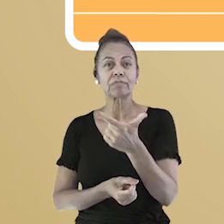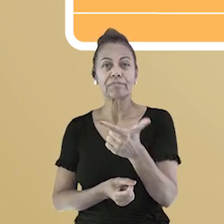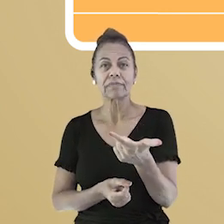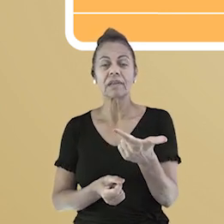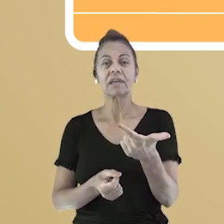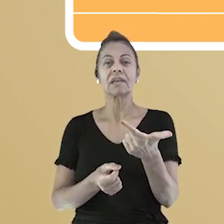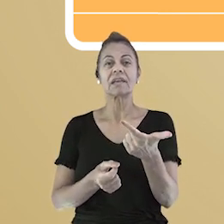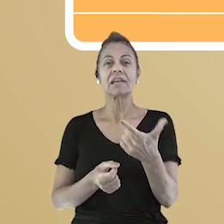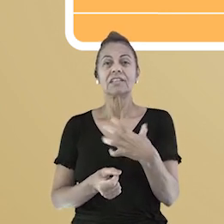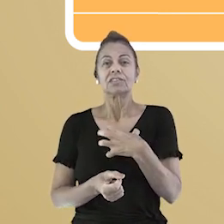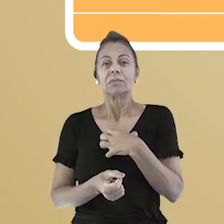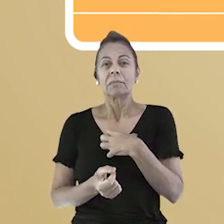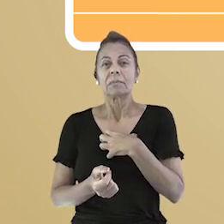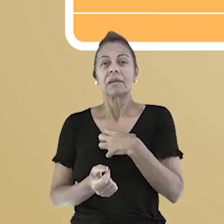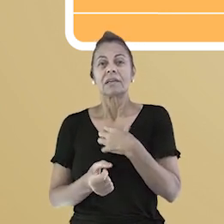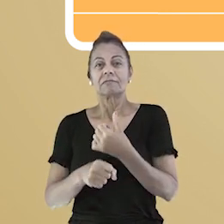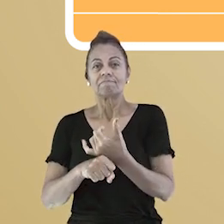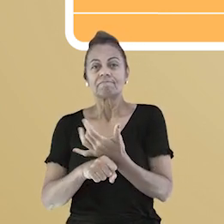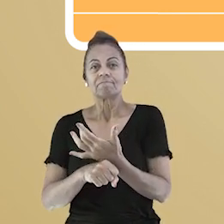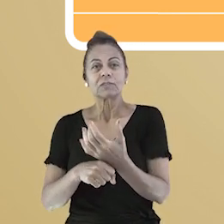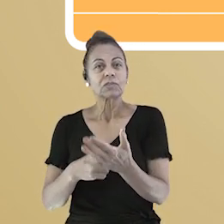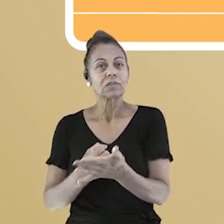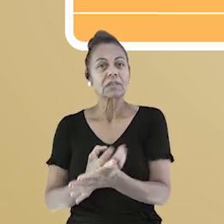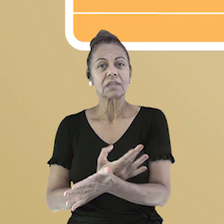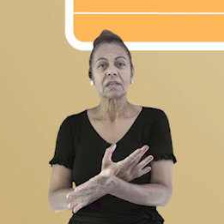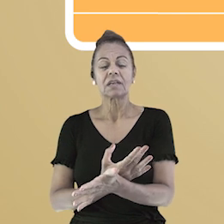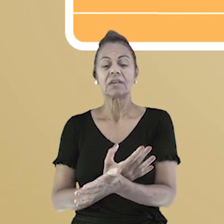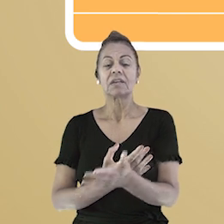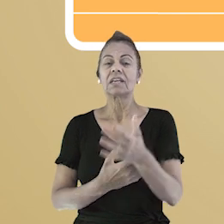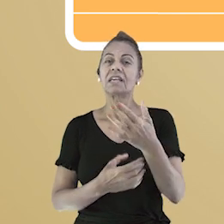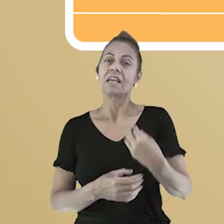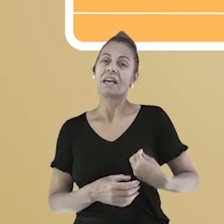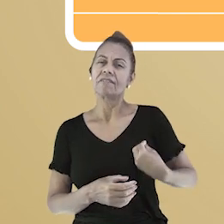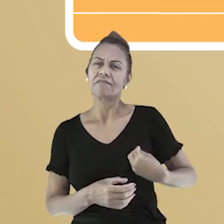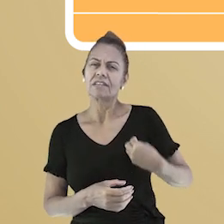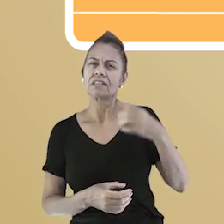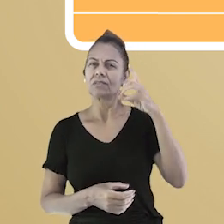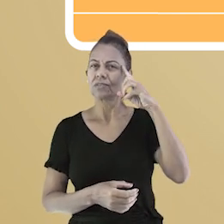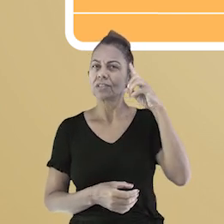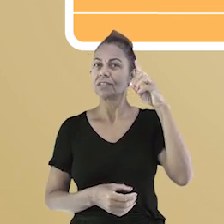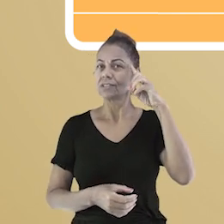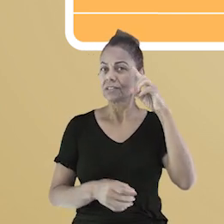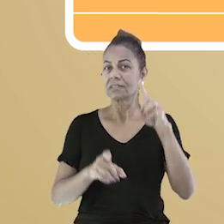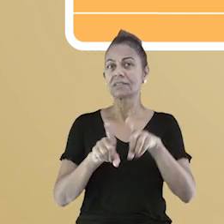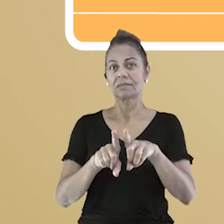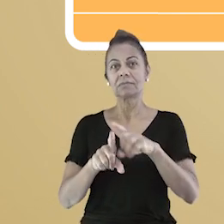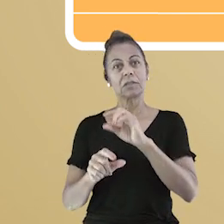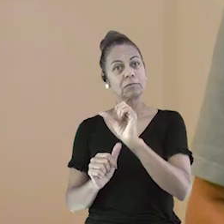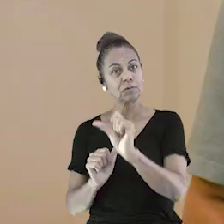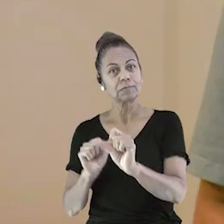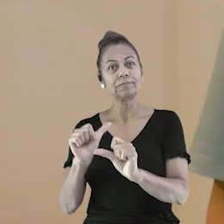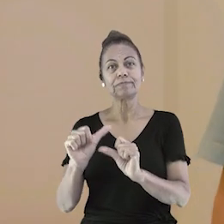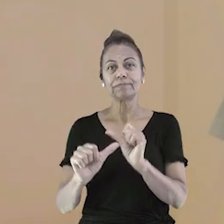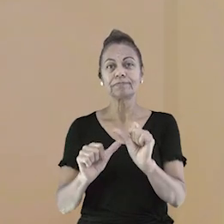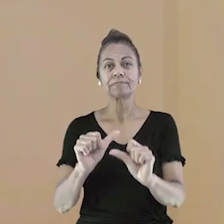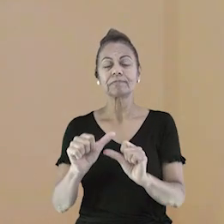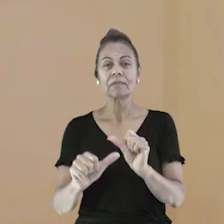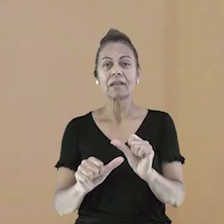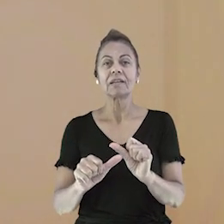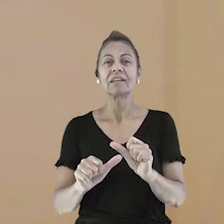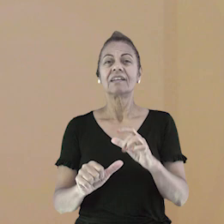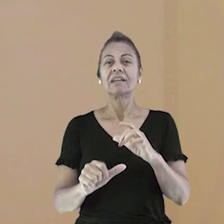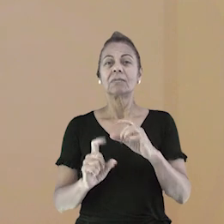uma situação emocional, além de mudanças em sua rotina que com certeza não será a mesma. É dentre